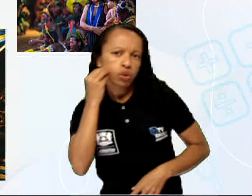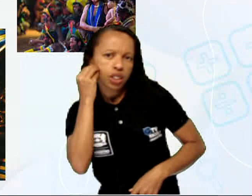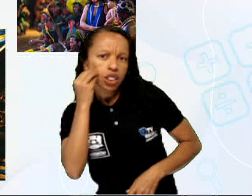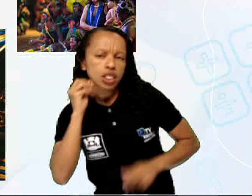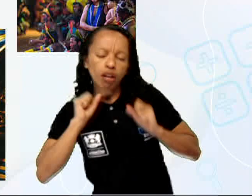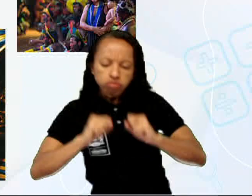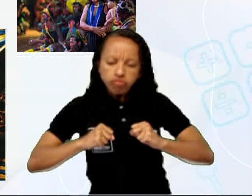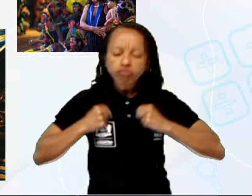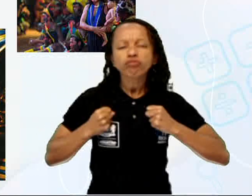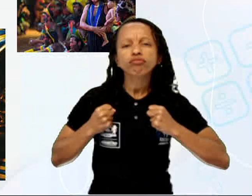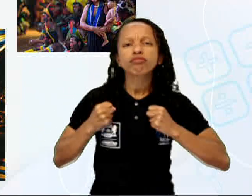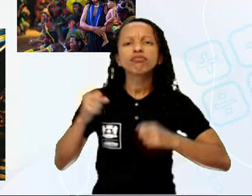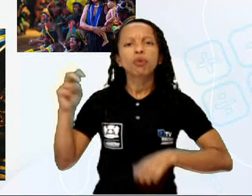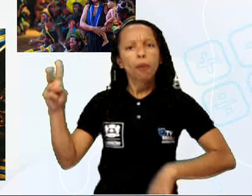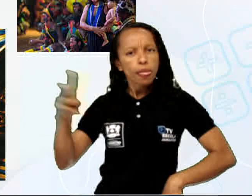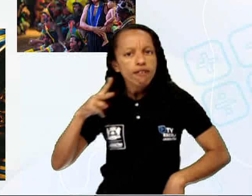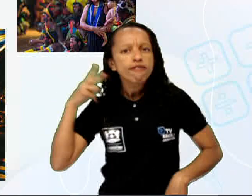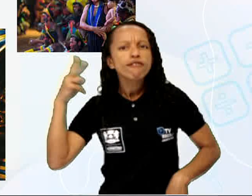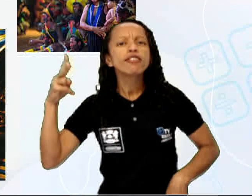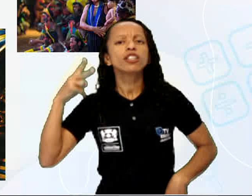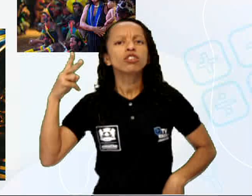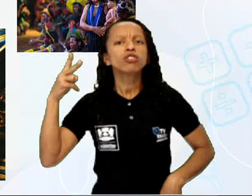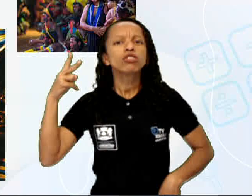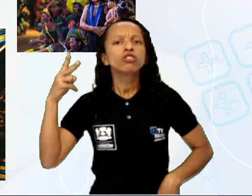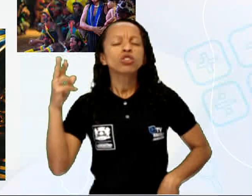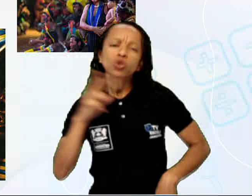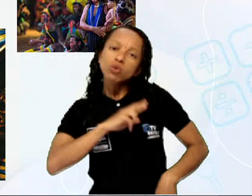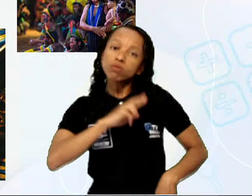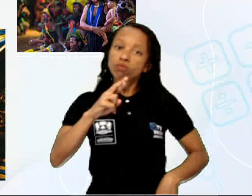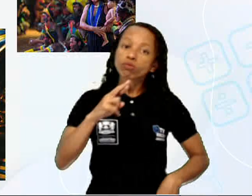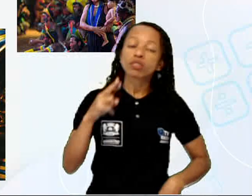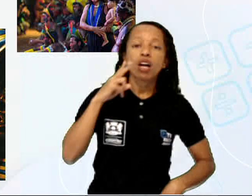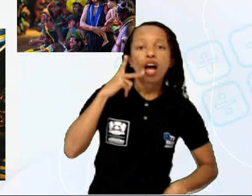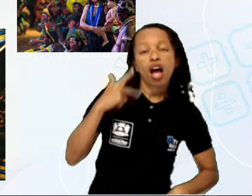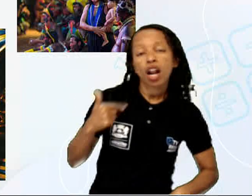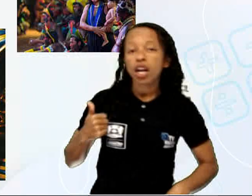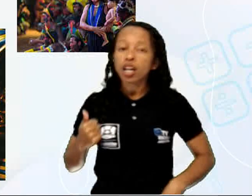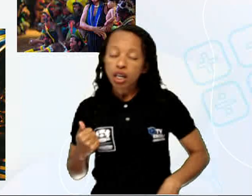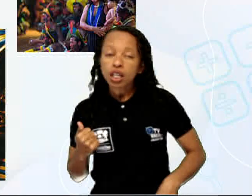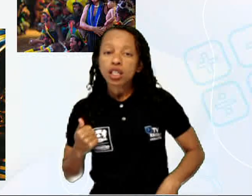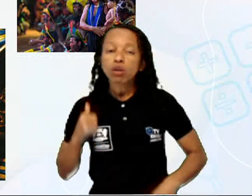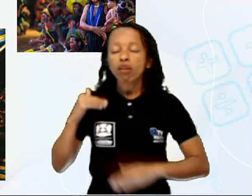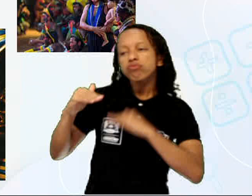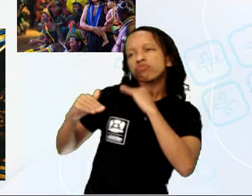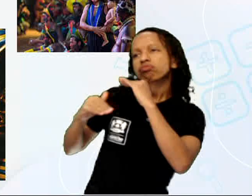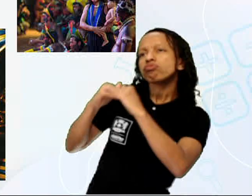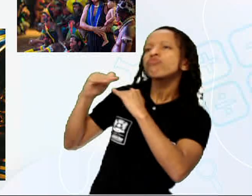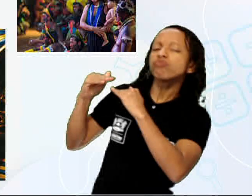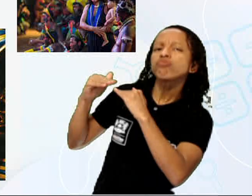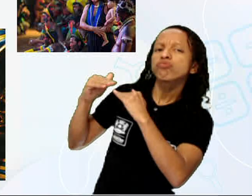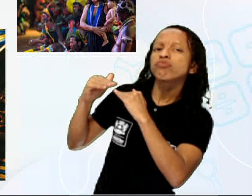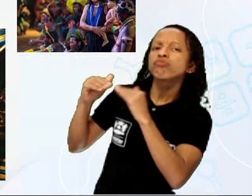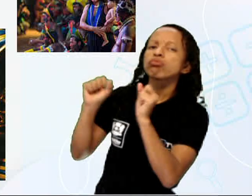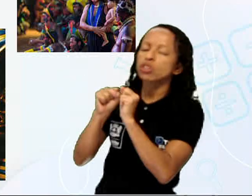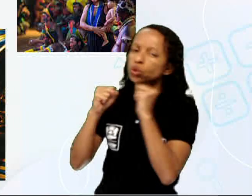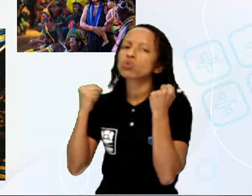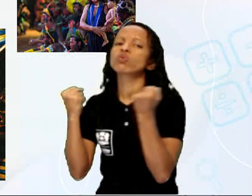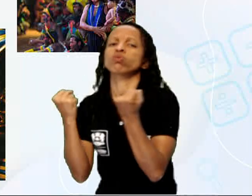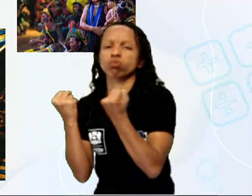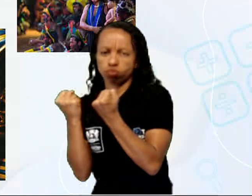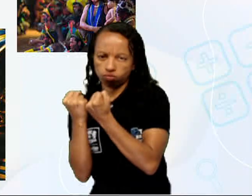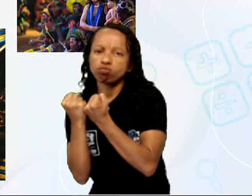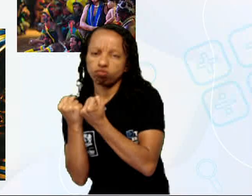atitudes, valores, crenças, a língua, a hierarquia, ou seja, a situação social das pessoas